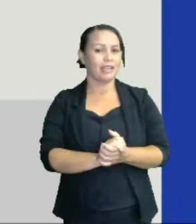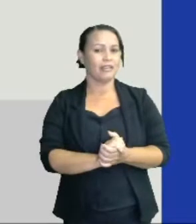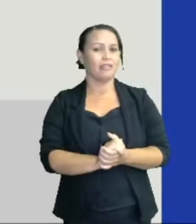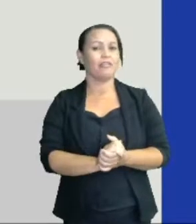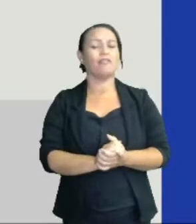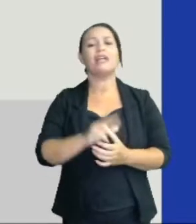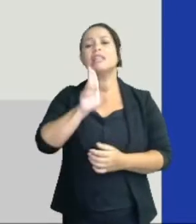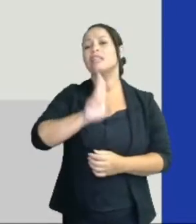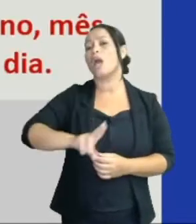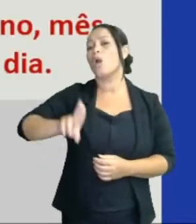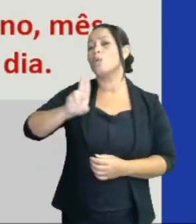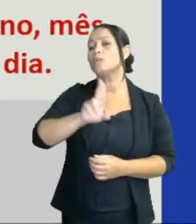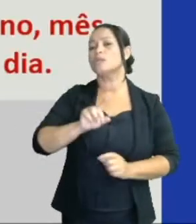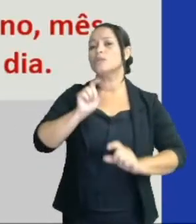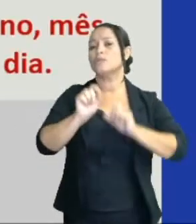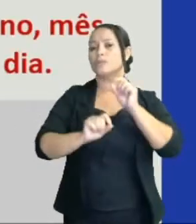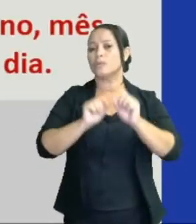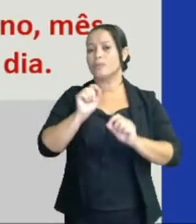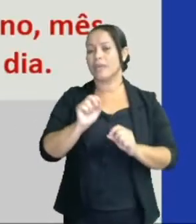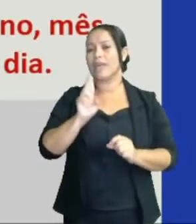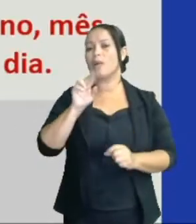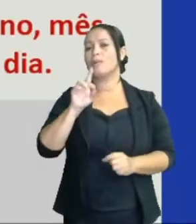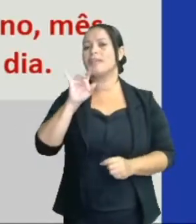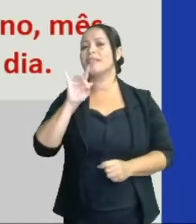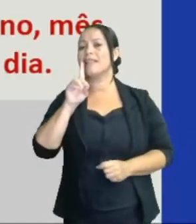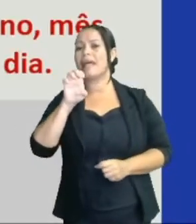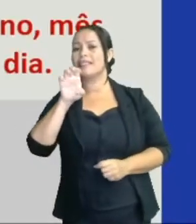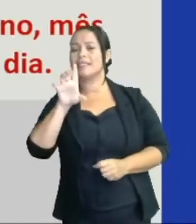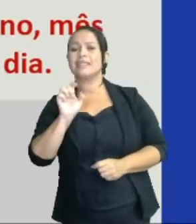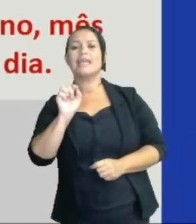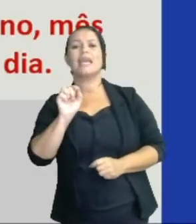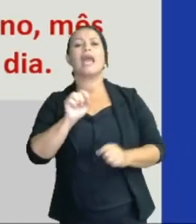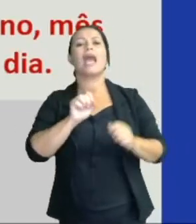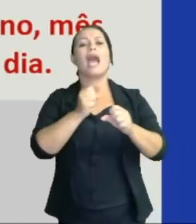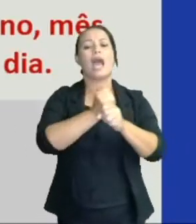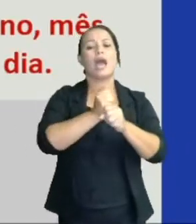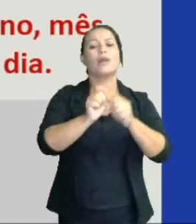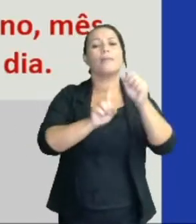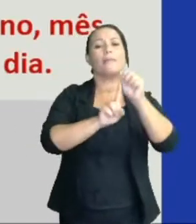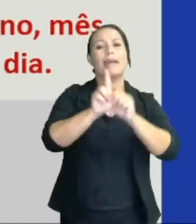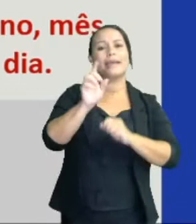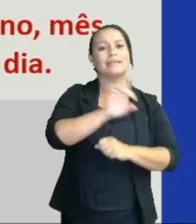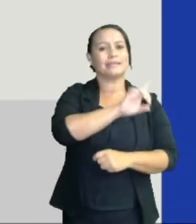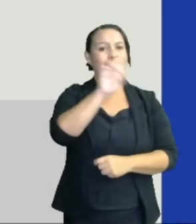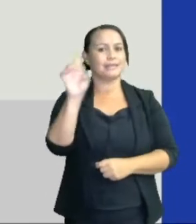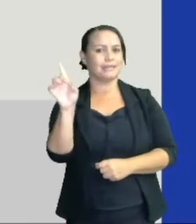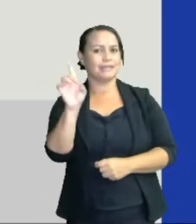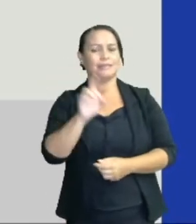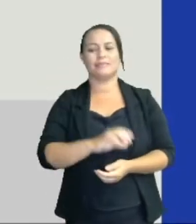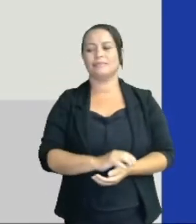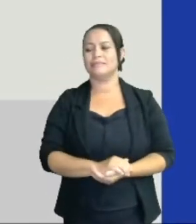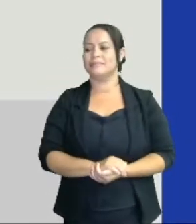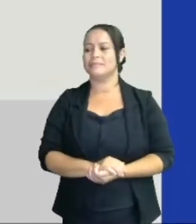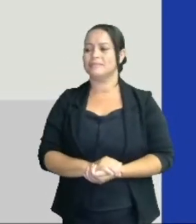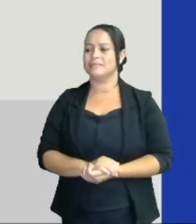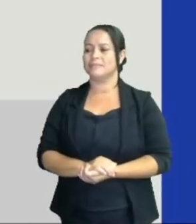está utilizando a unidade ano, mês e dia.